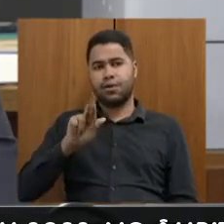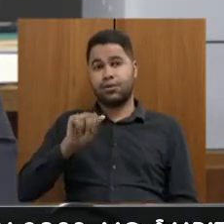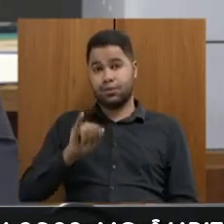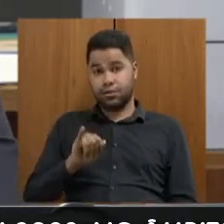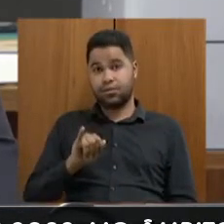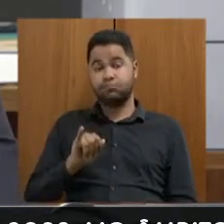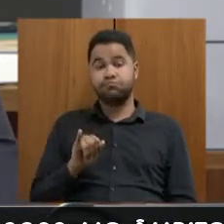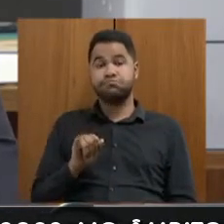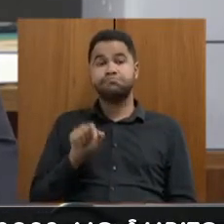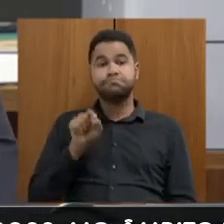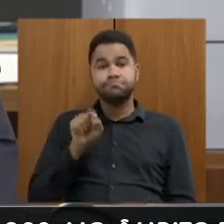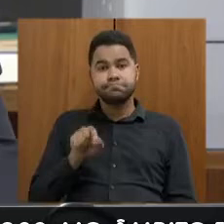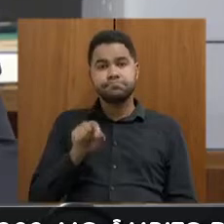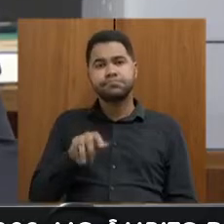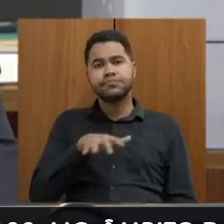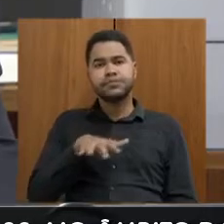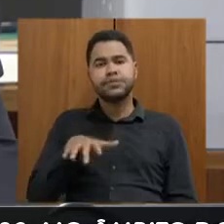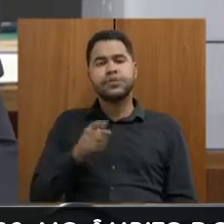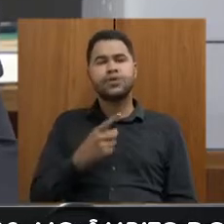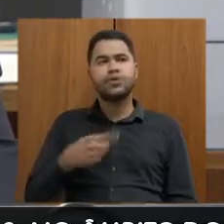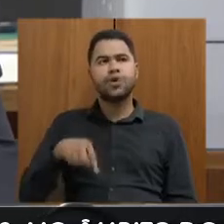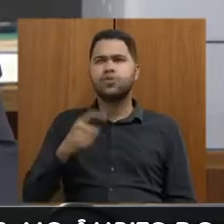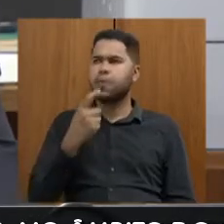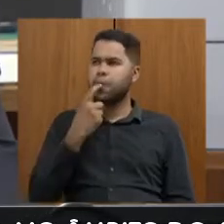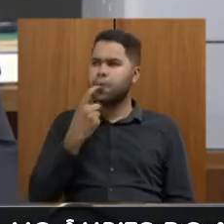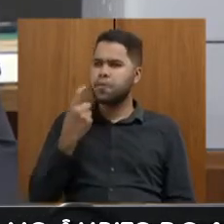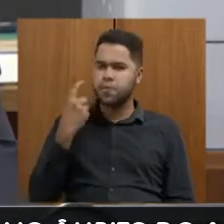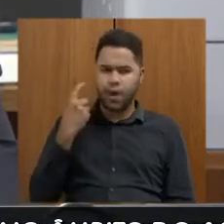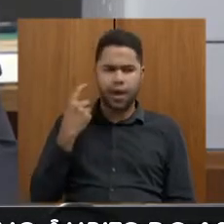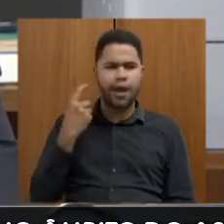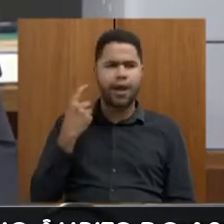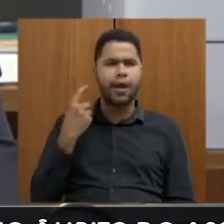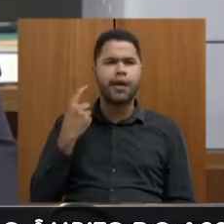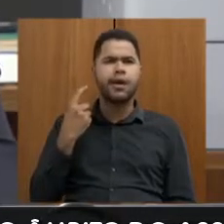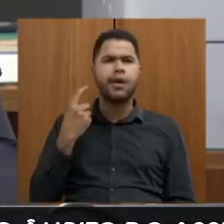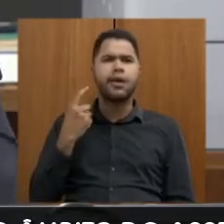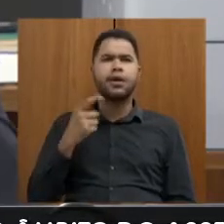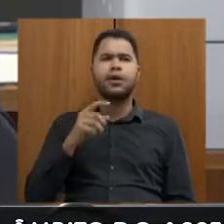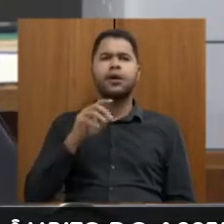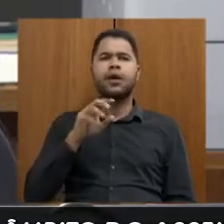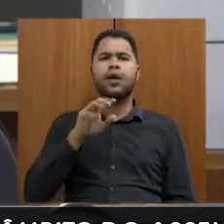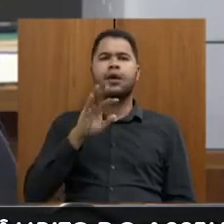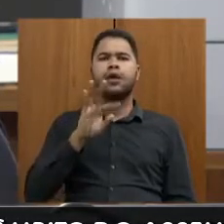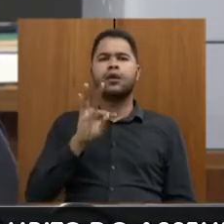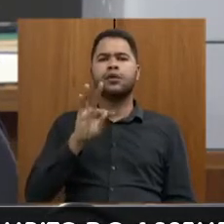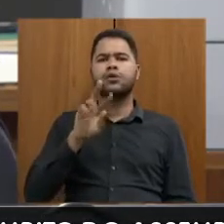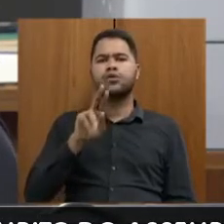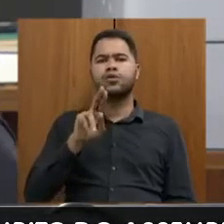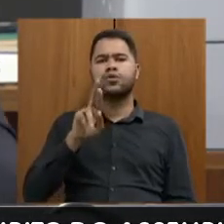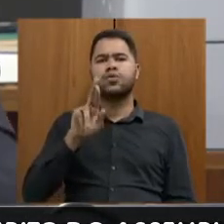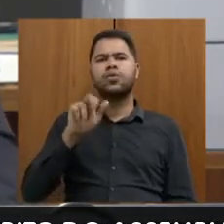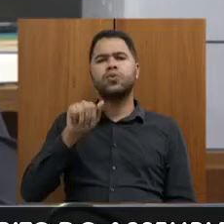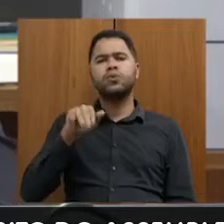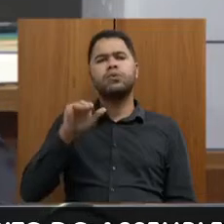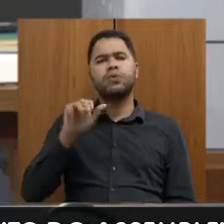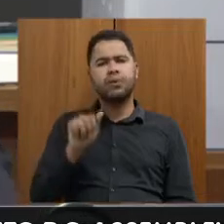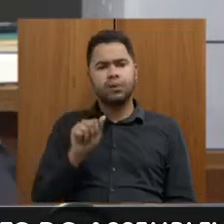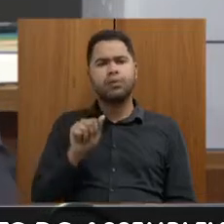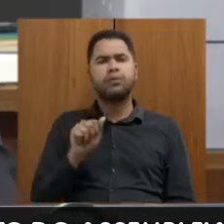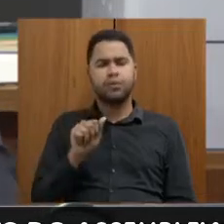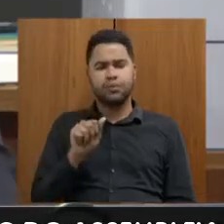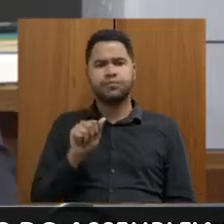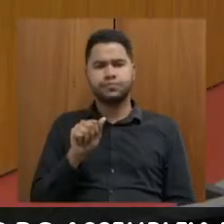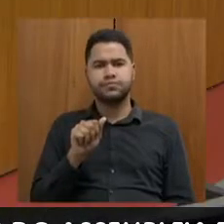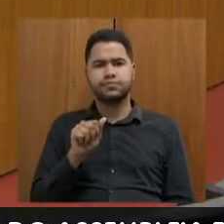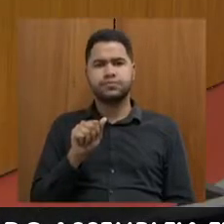isso ali na região nós tivemos recentemente em Iturama João onde é